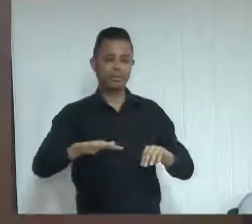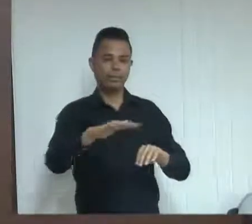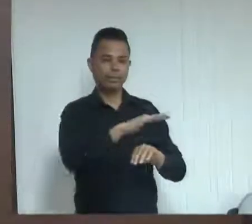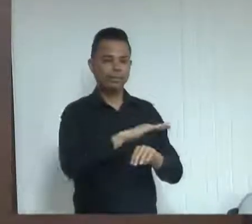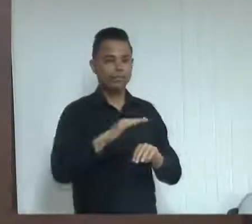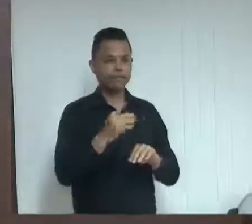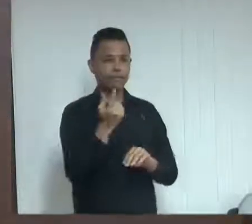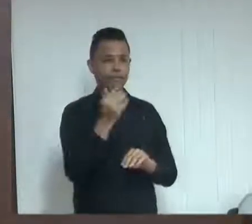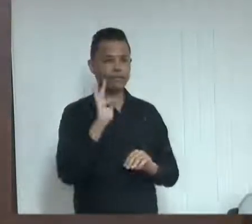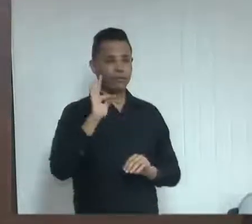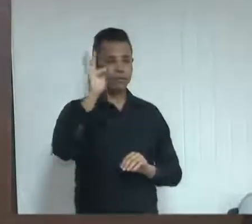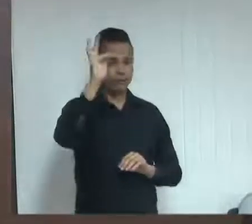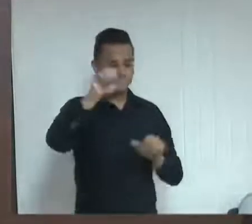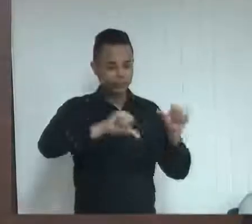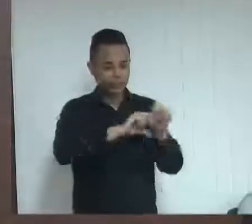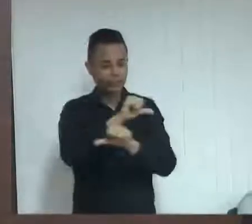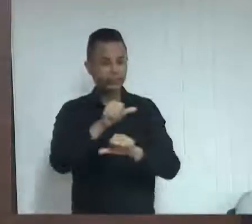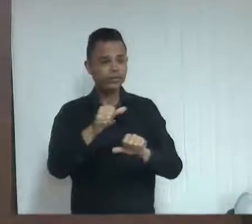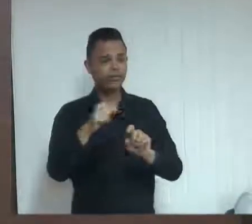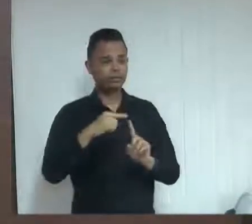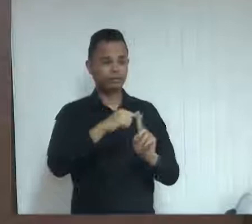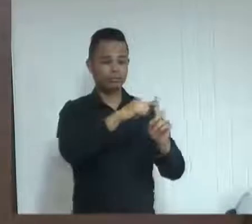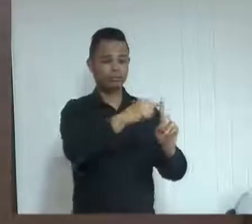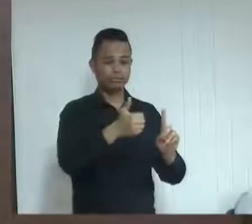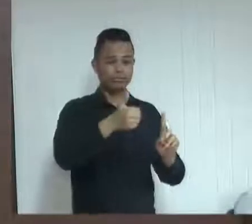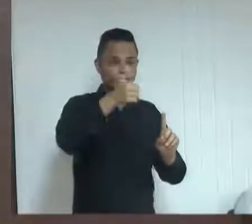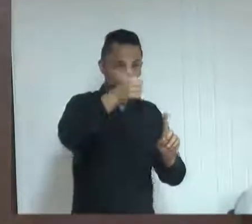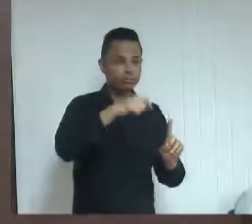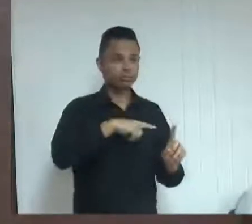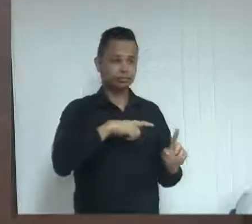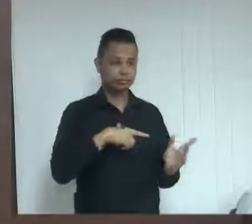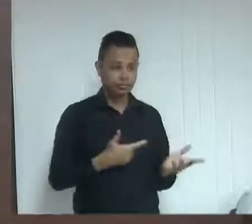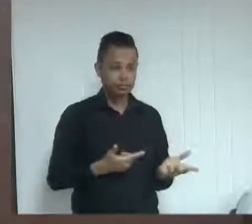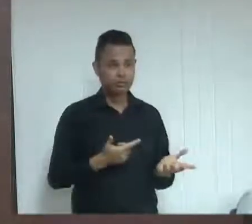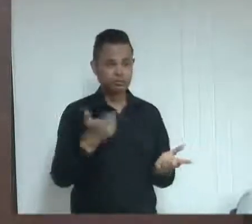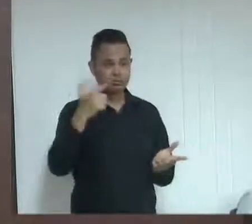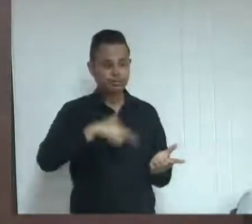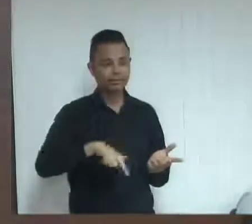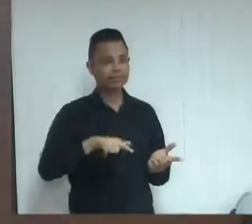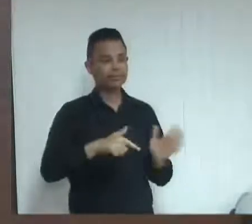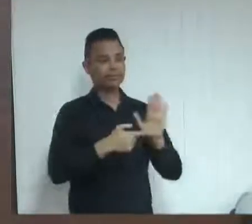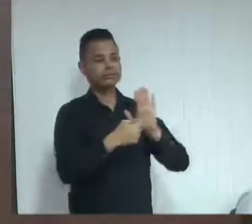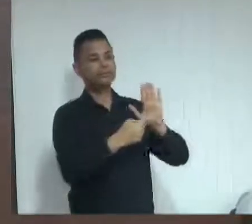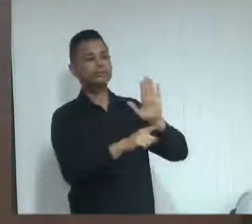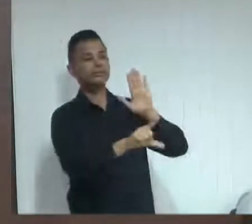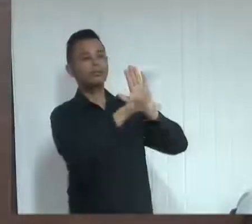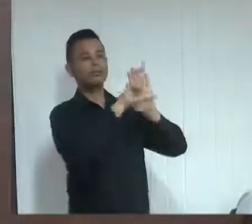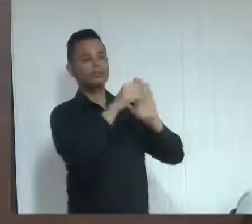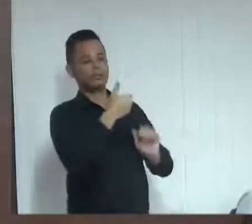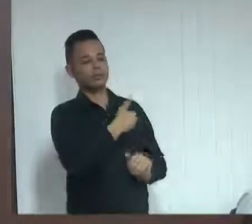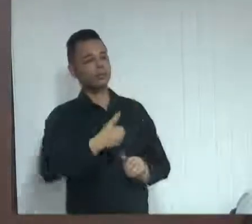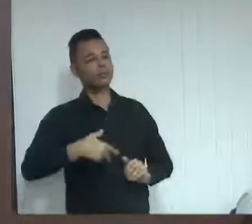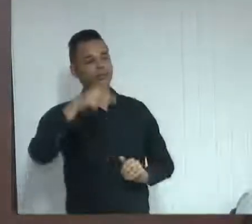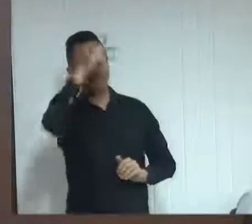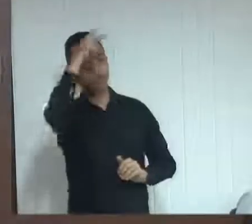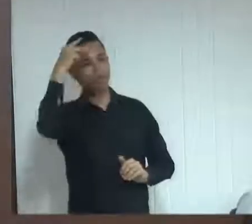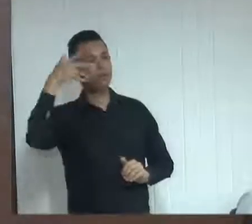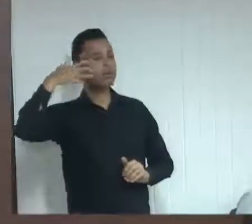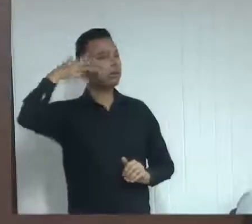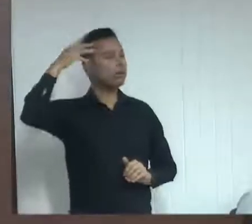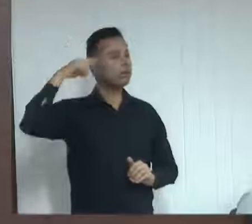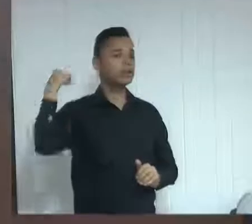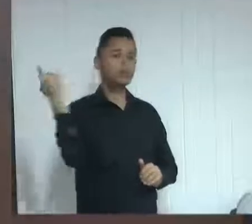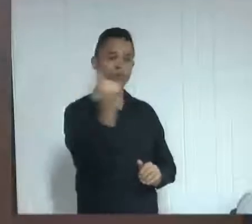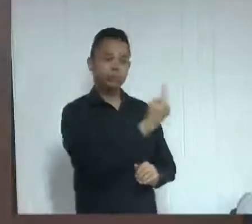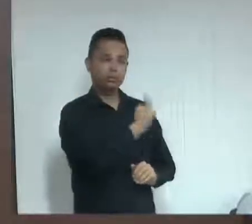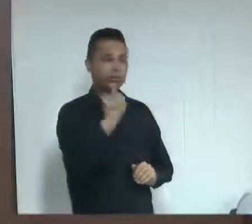o impacto orçamentário positivo. E eu acharia muito mais legítimo o governo falar isso. Nós